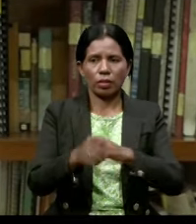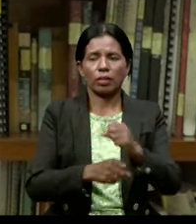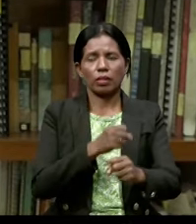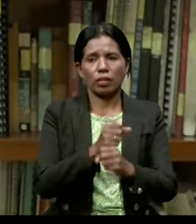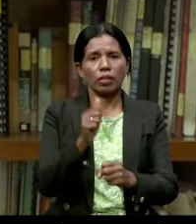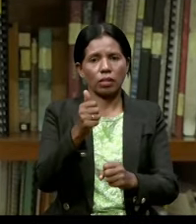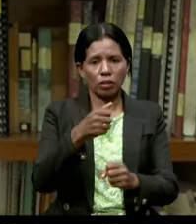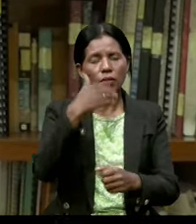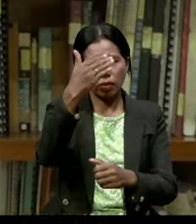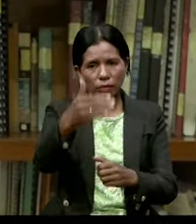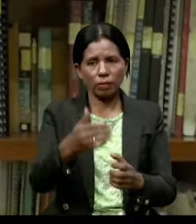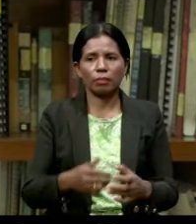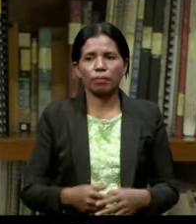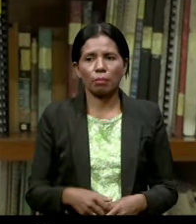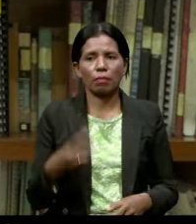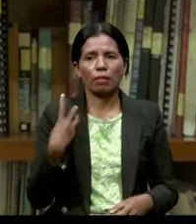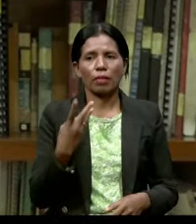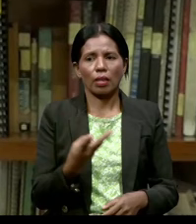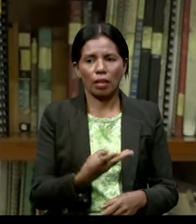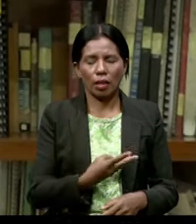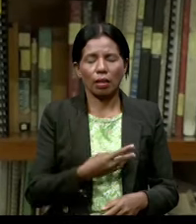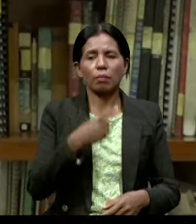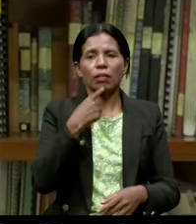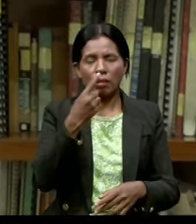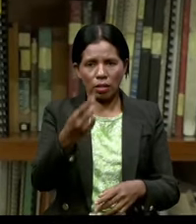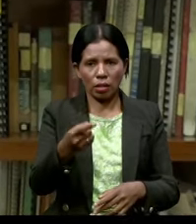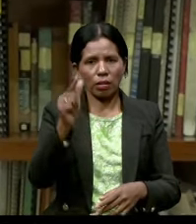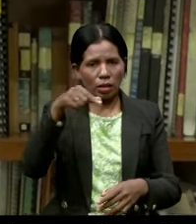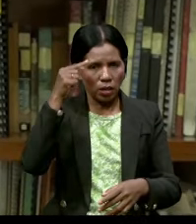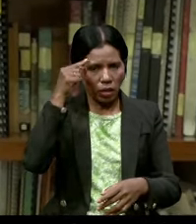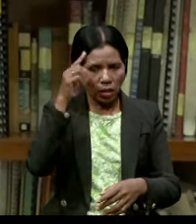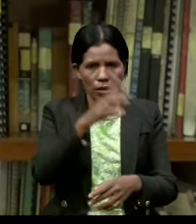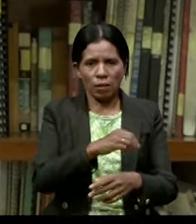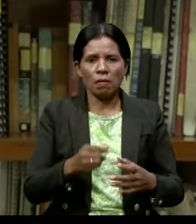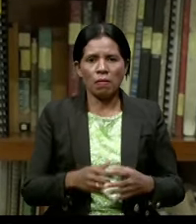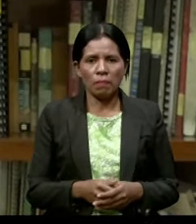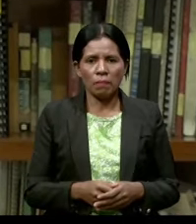irmai. Então a mim recomenda para o governo a tu